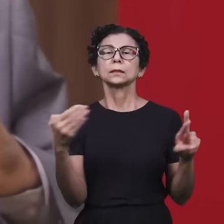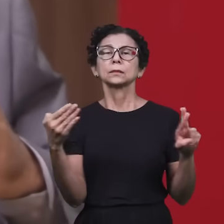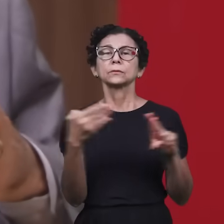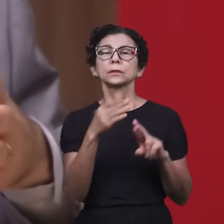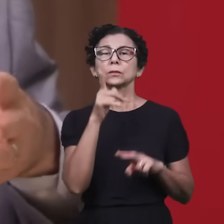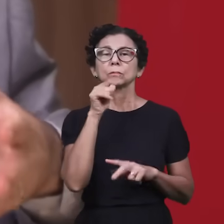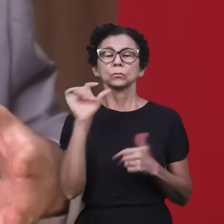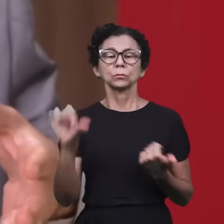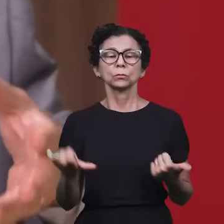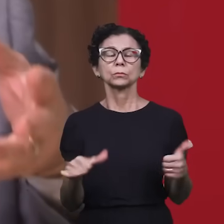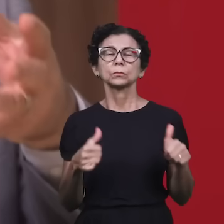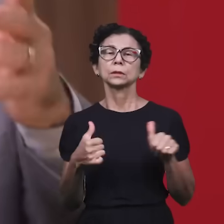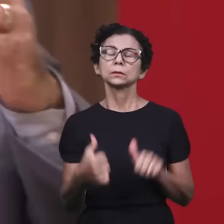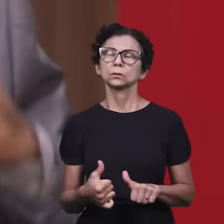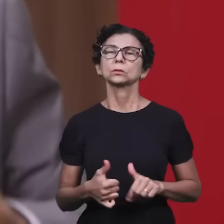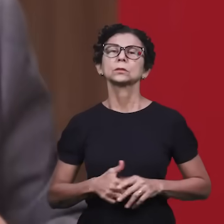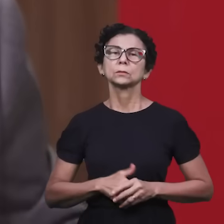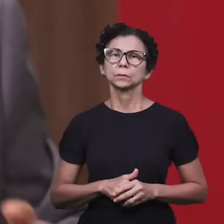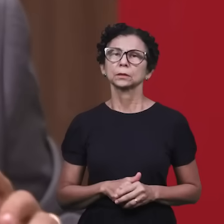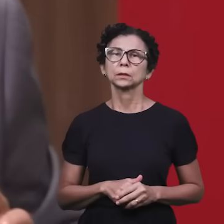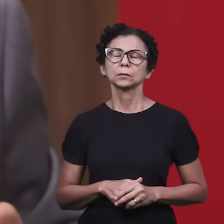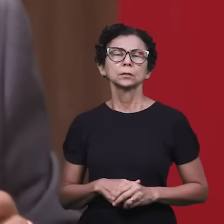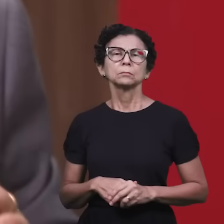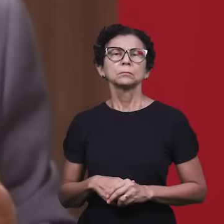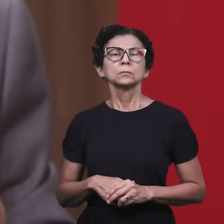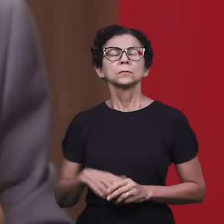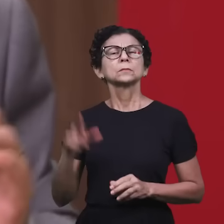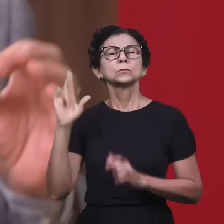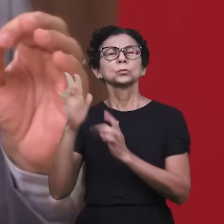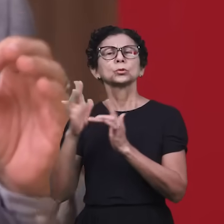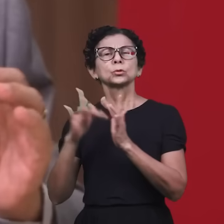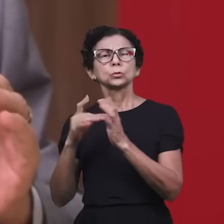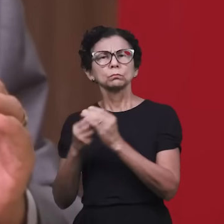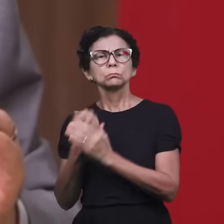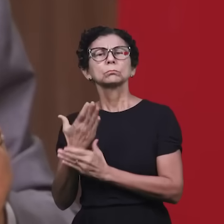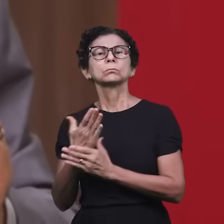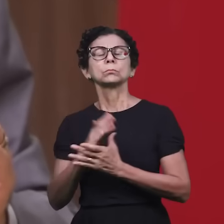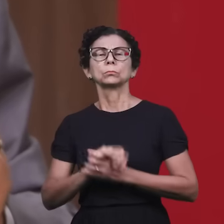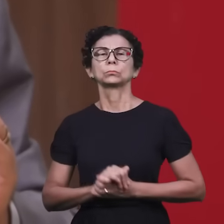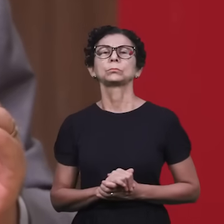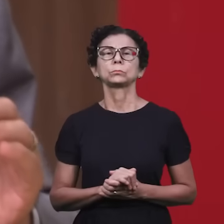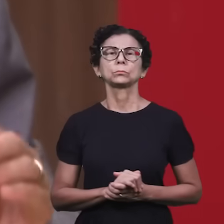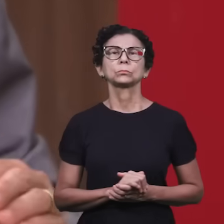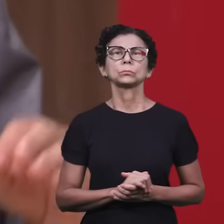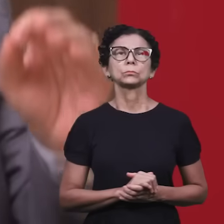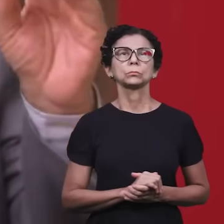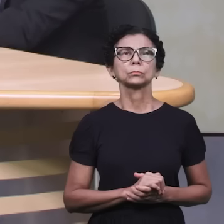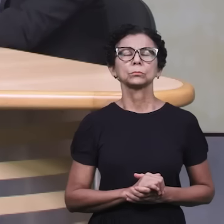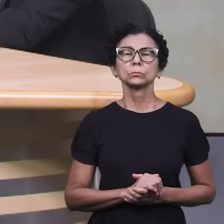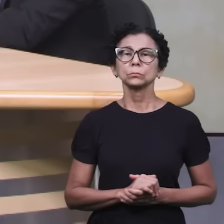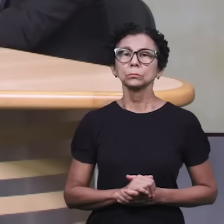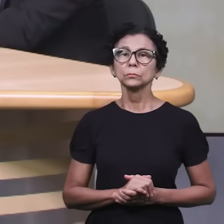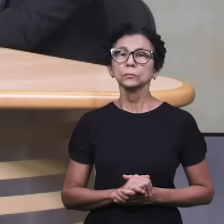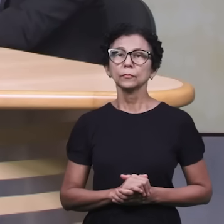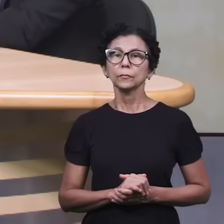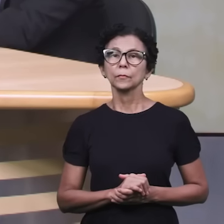é o batismo que o Senhor Jesus instituiu ali. E dizendo,